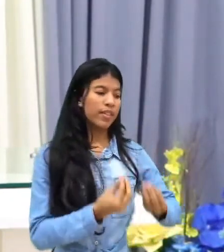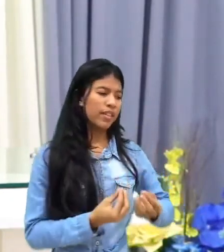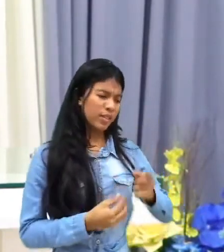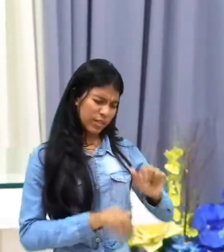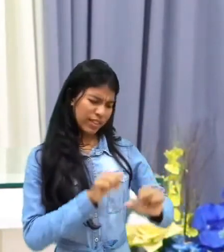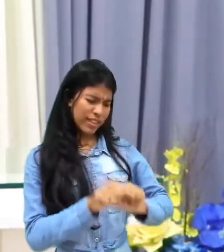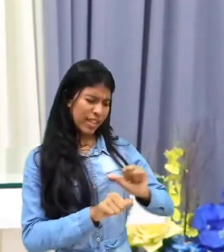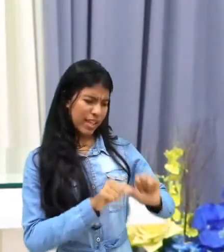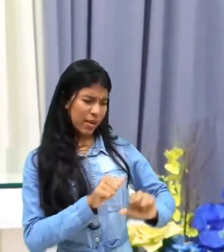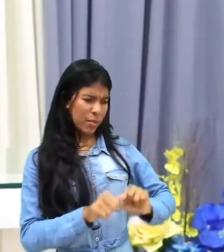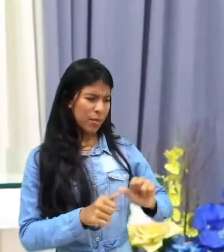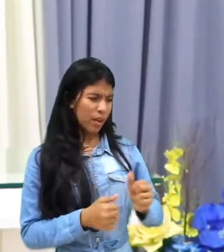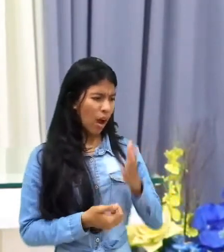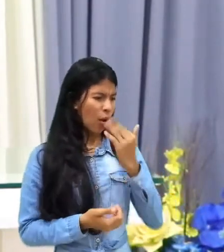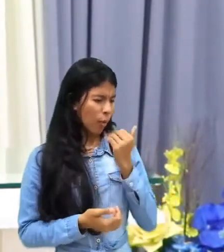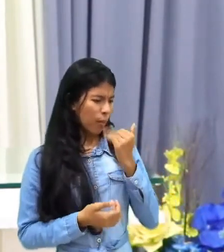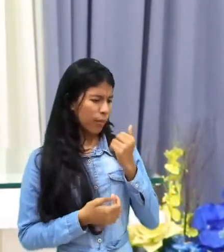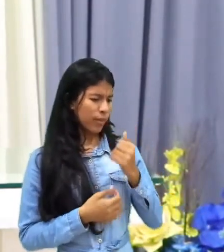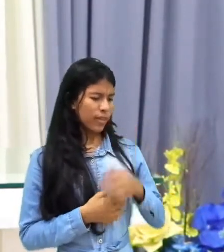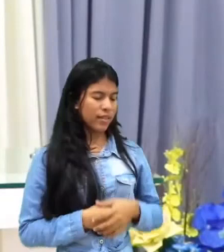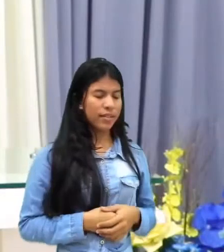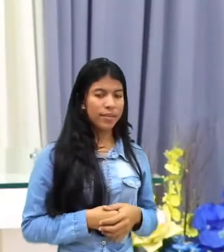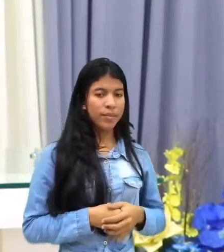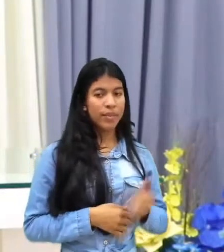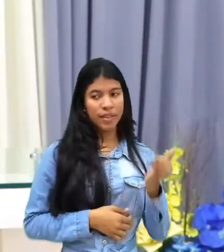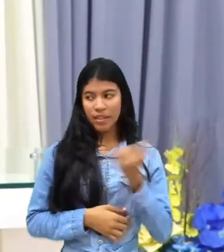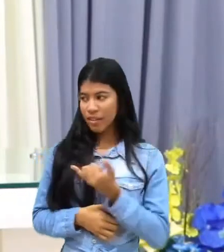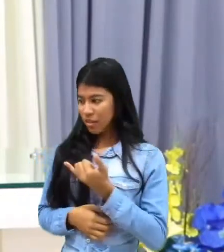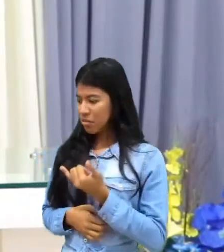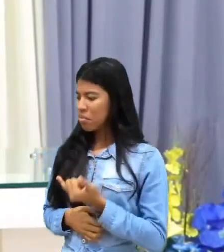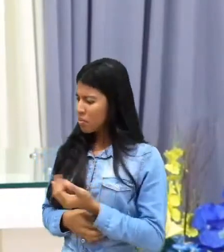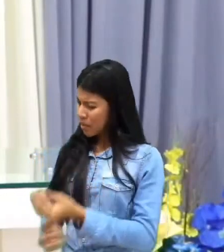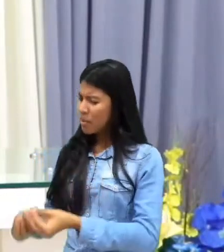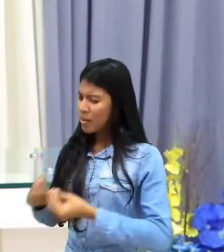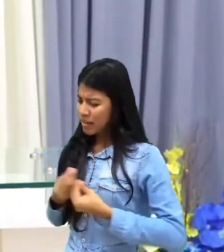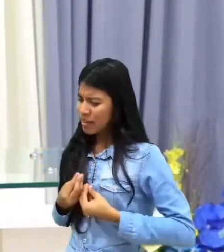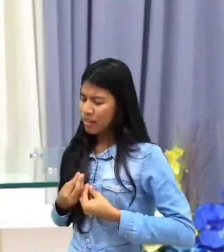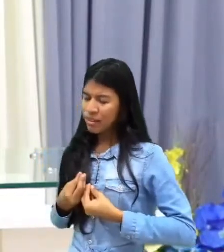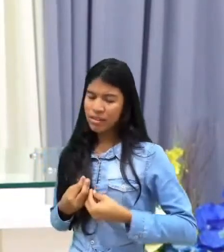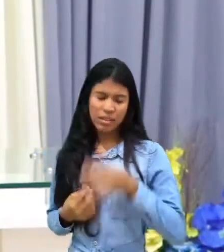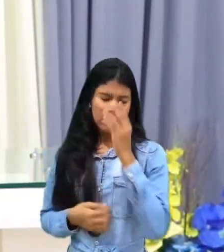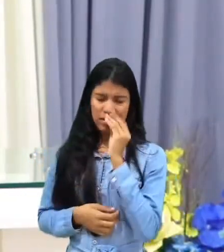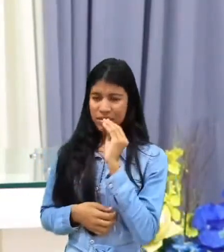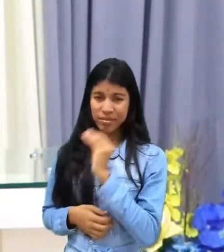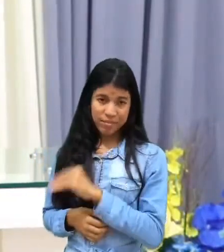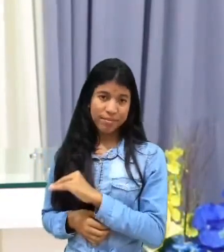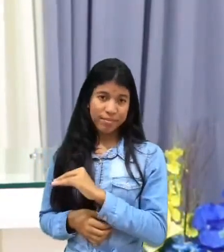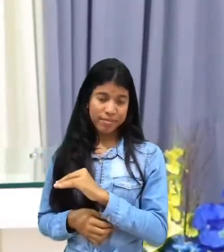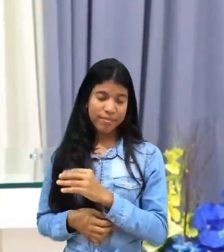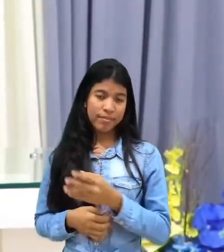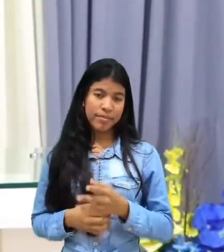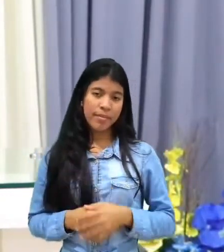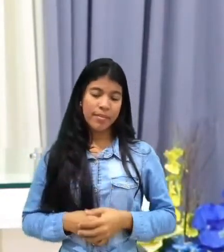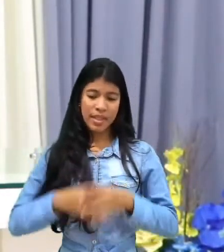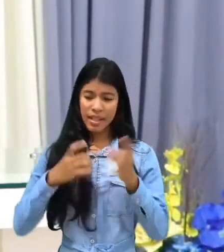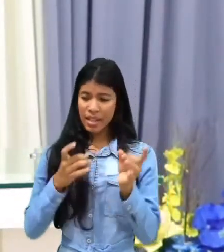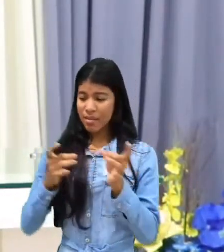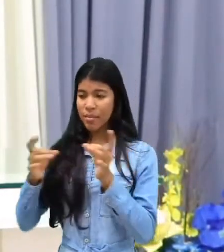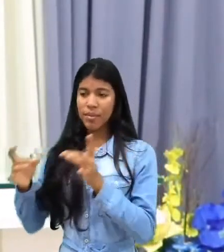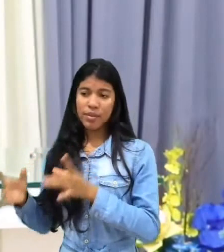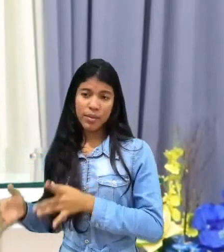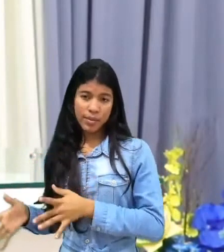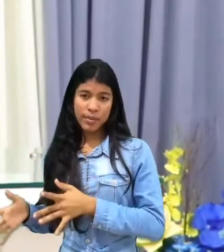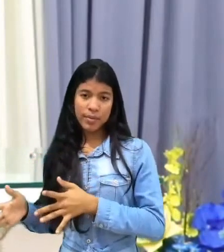pela tua primogenitura? Ô, me dá aqui, o que é que me adianta? Vamos morrer mesmo? O quê? Não deu importância nenhuma, irmão. Não deu importância